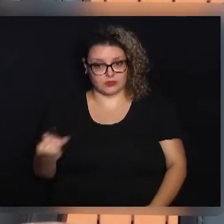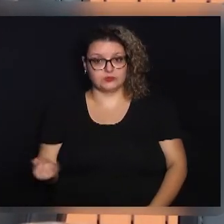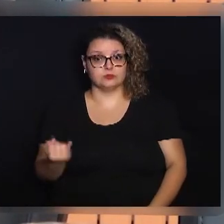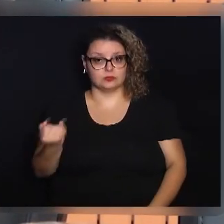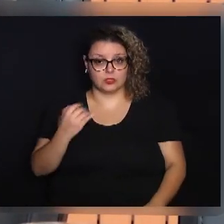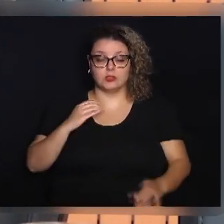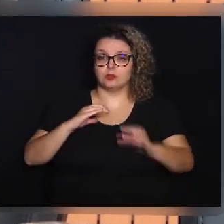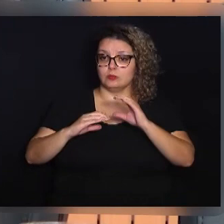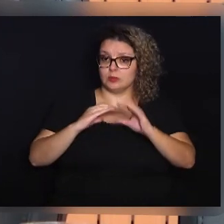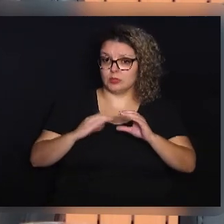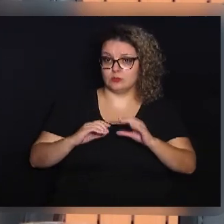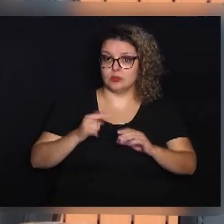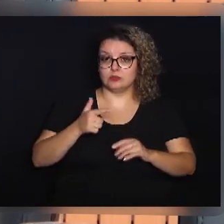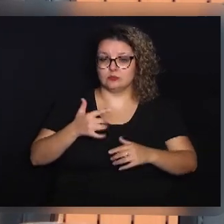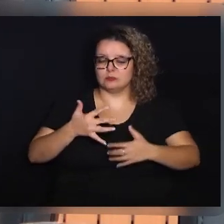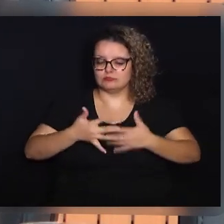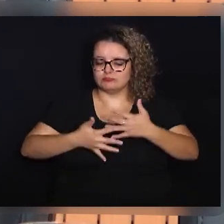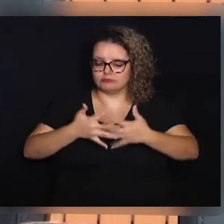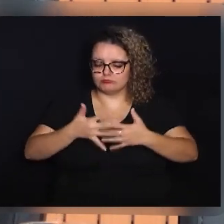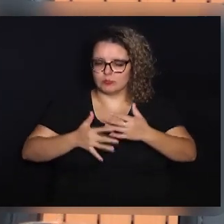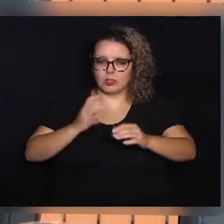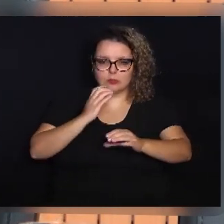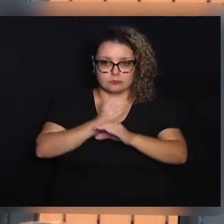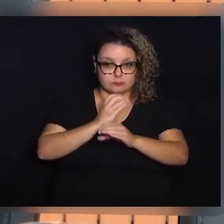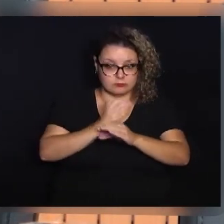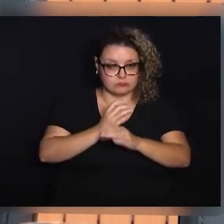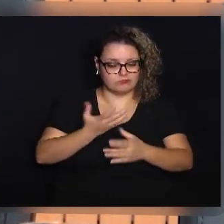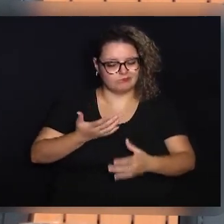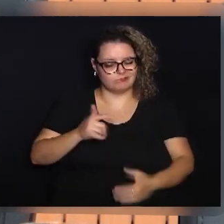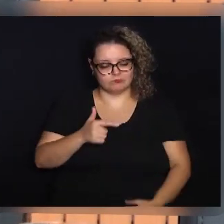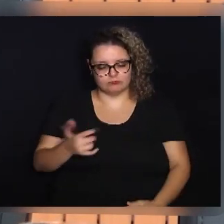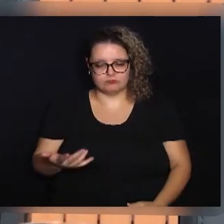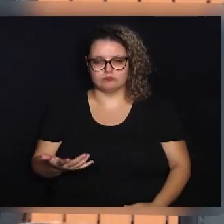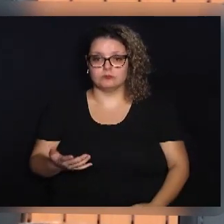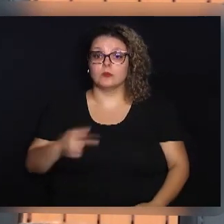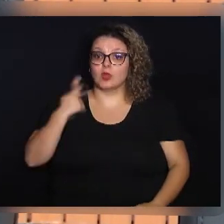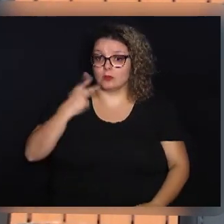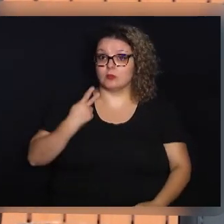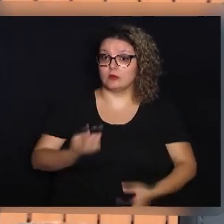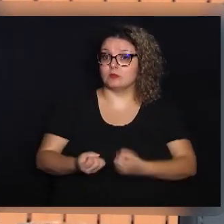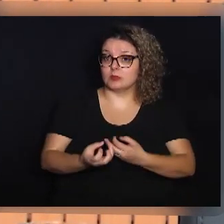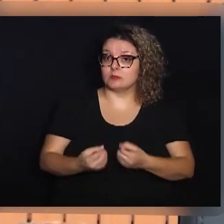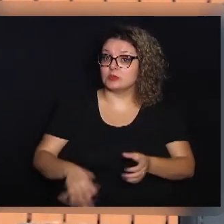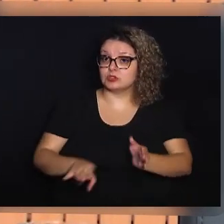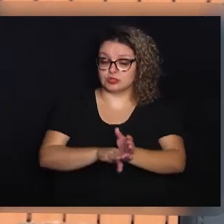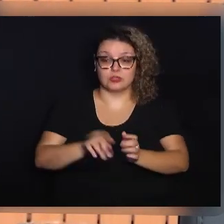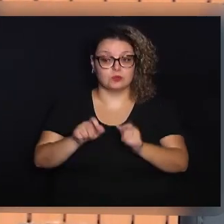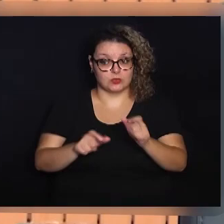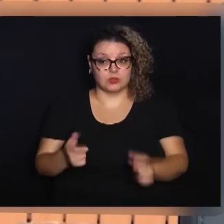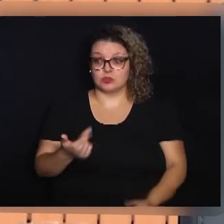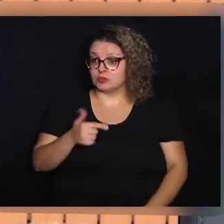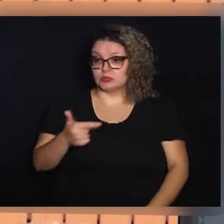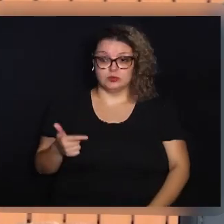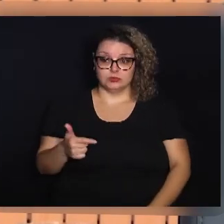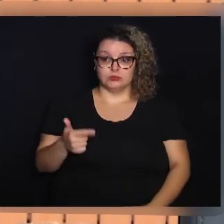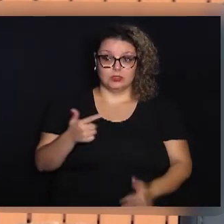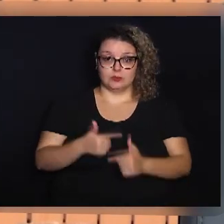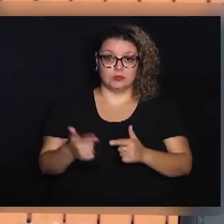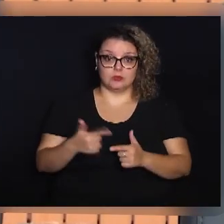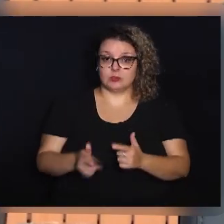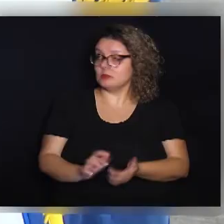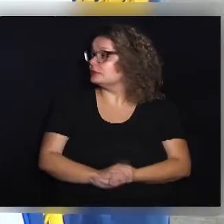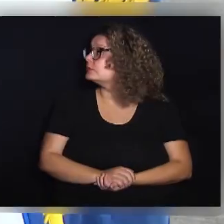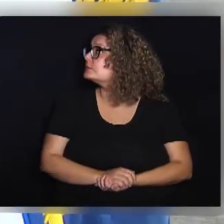fundamental uma comunicação sem ruídos na área política a fim de que a informação chegue até as pessoas sem qualquer